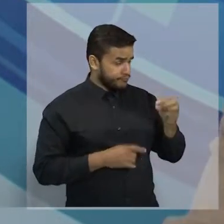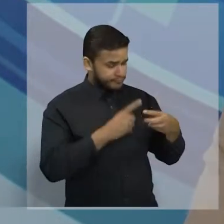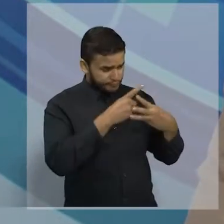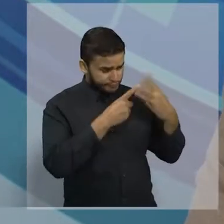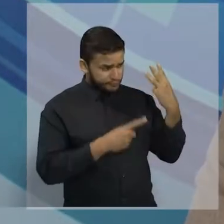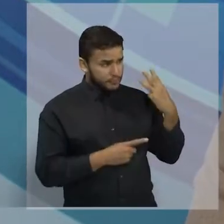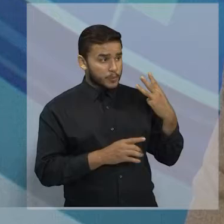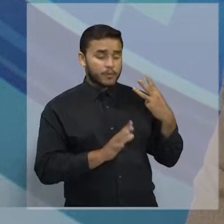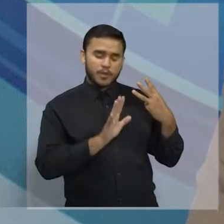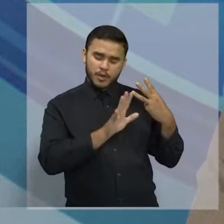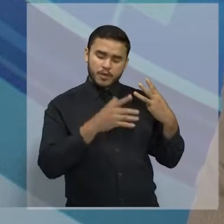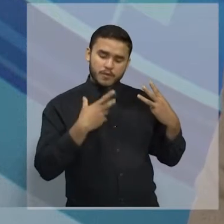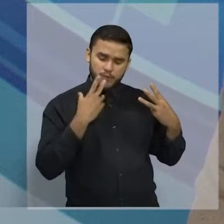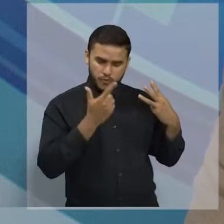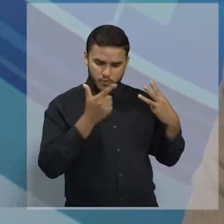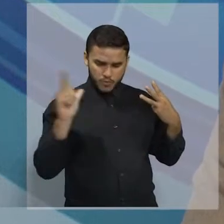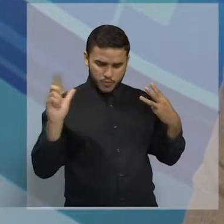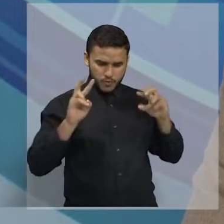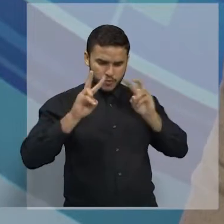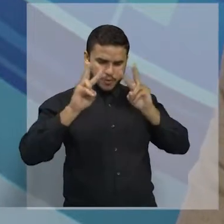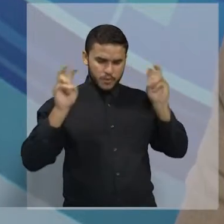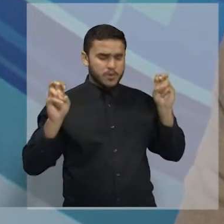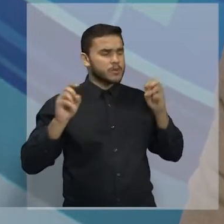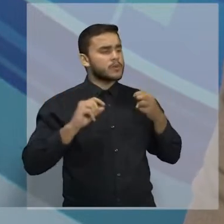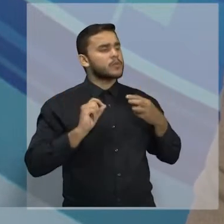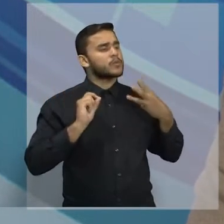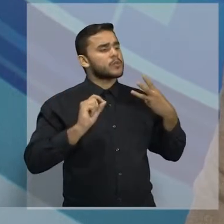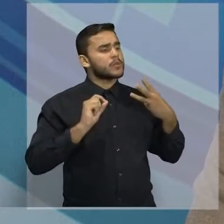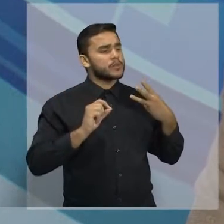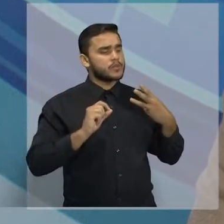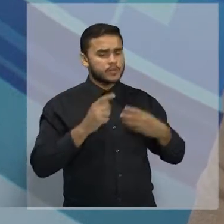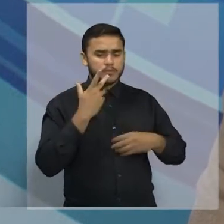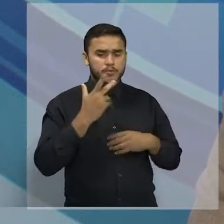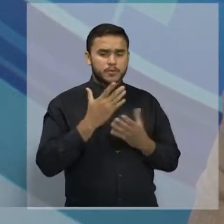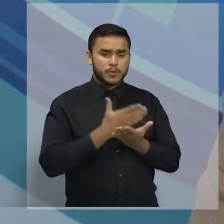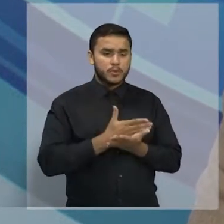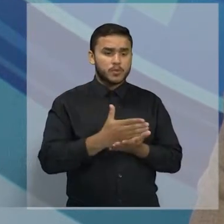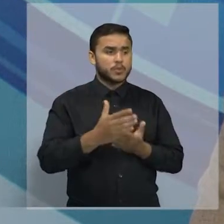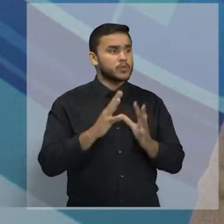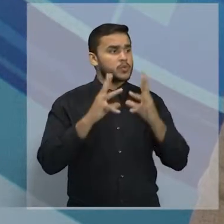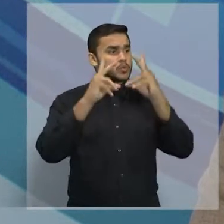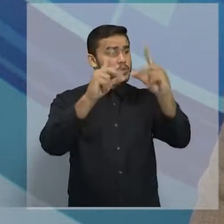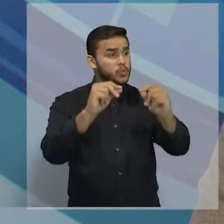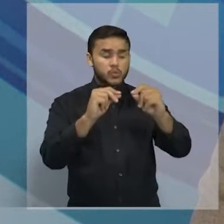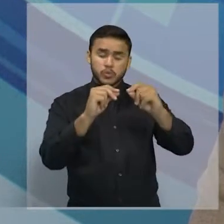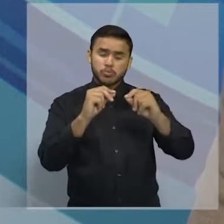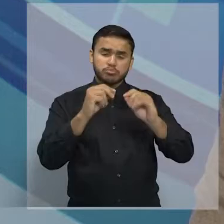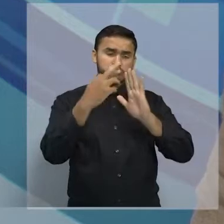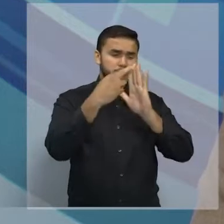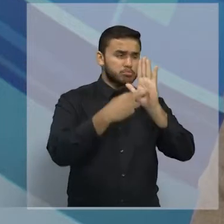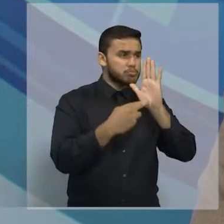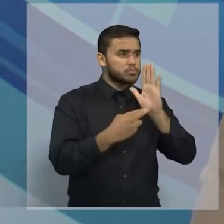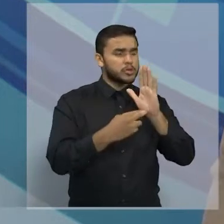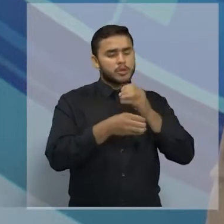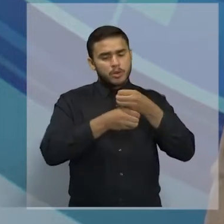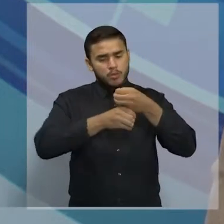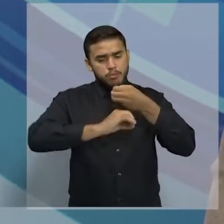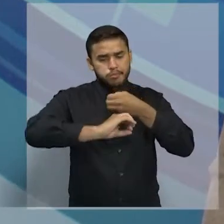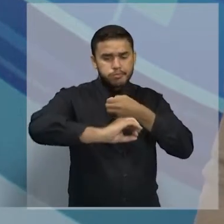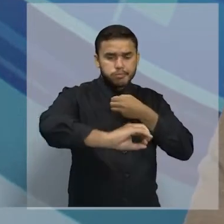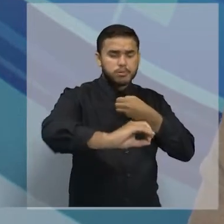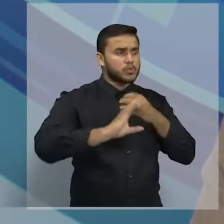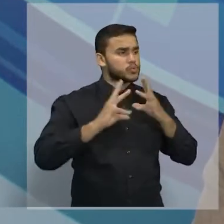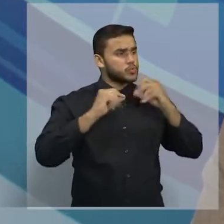um tema já paralelo, que é a questão da novo marco regulatório para a infraestrutura no Brasil, saneamento básico. Está